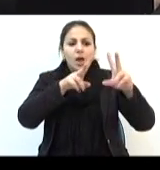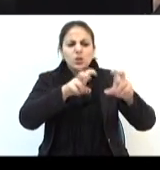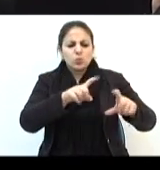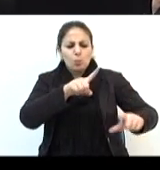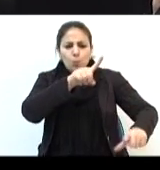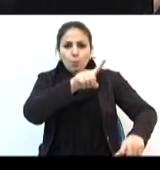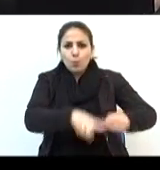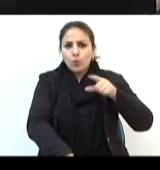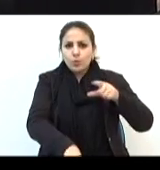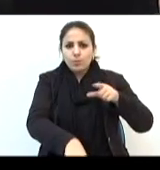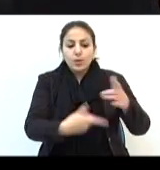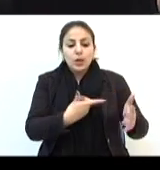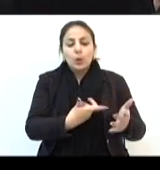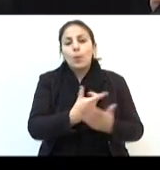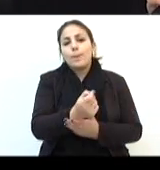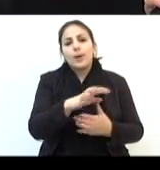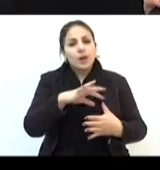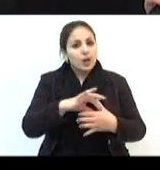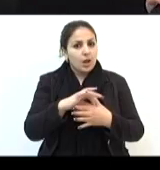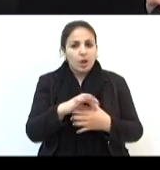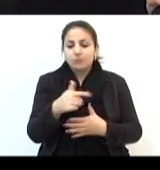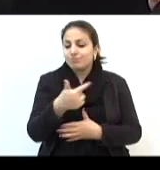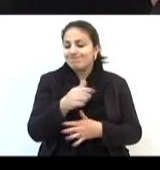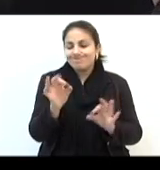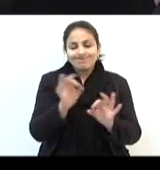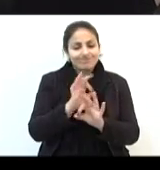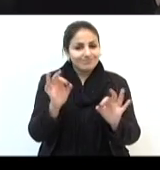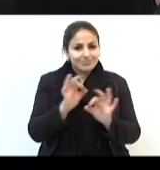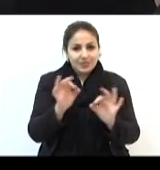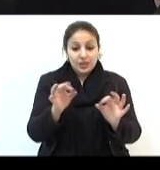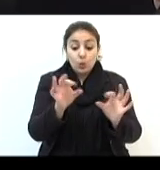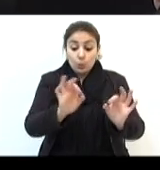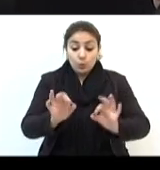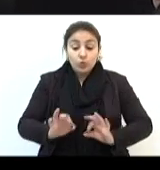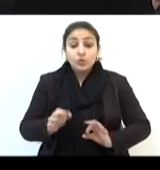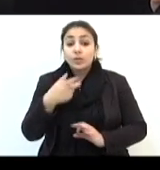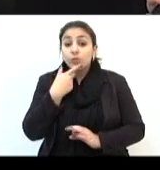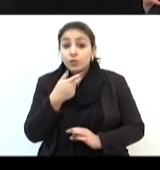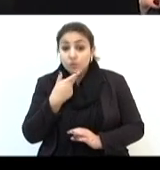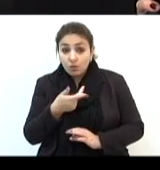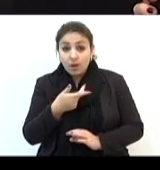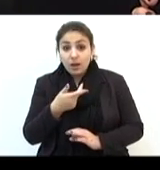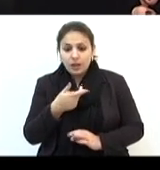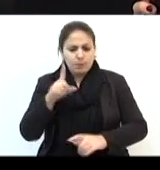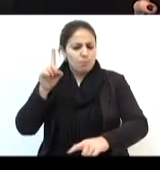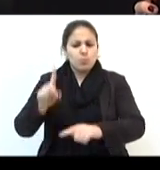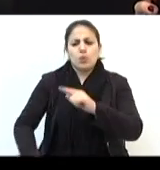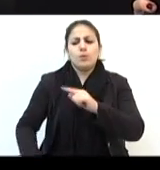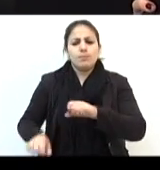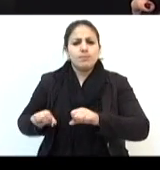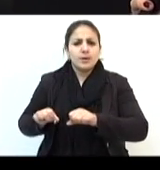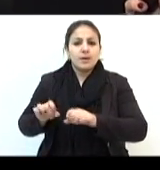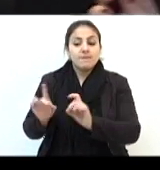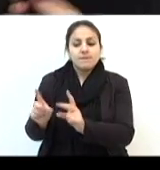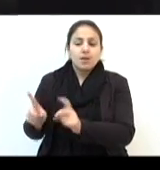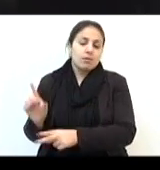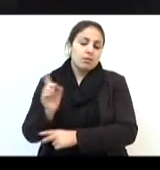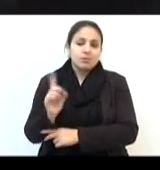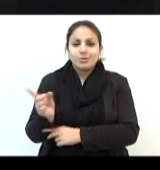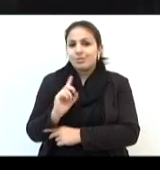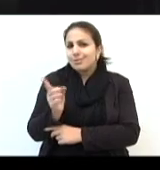de se proibir o consumo. Não tem nada disso, né? O projeto não se fala também em proibir a venda nos supermercados, por